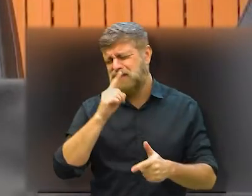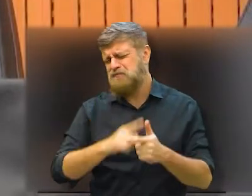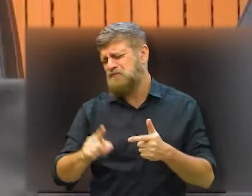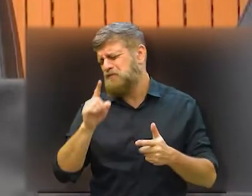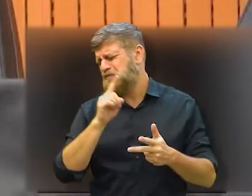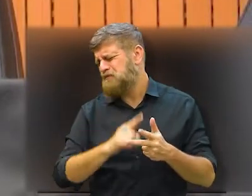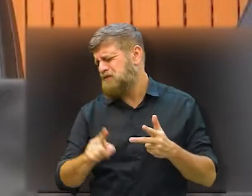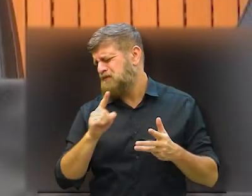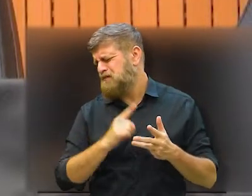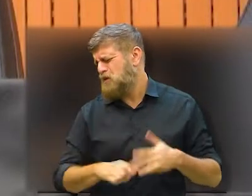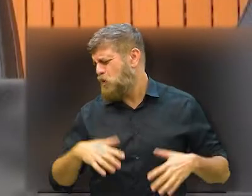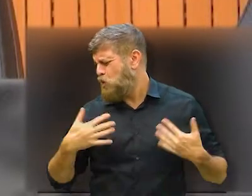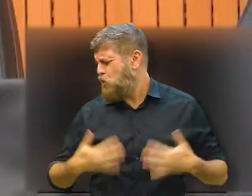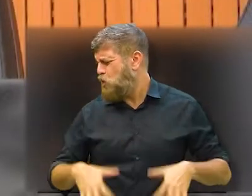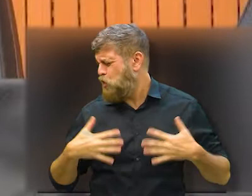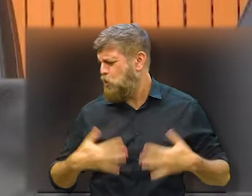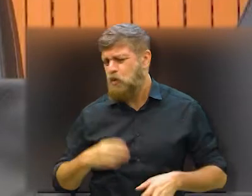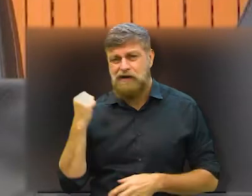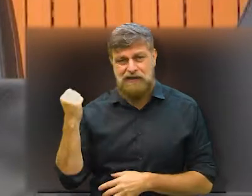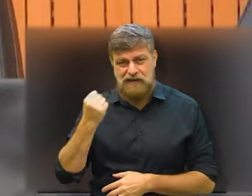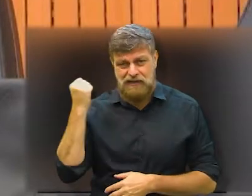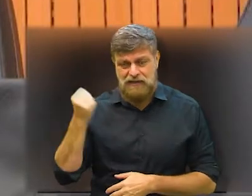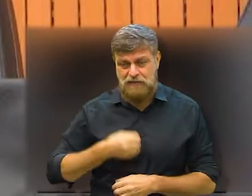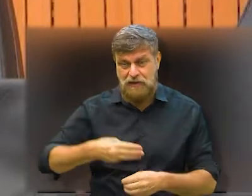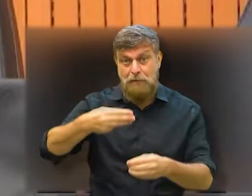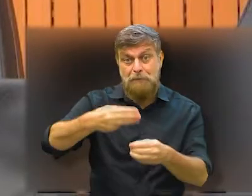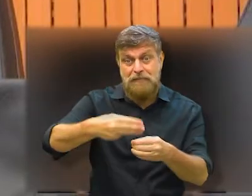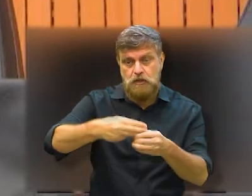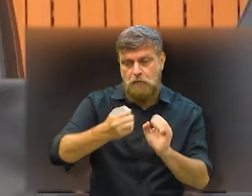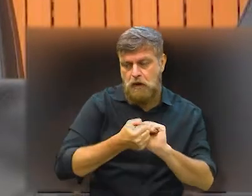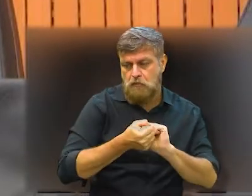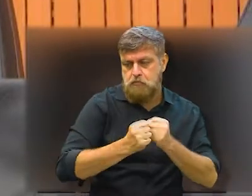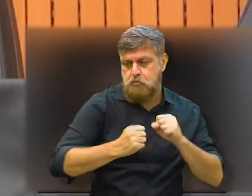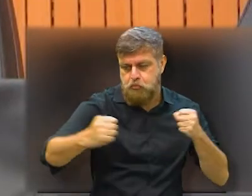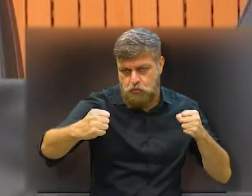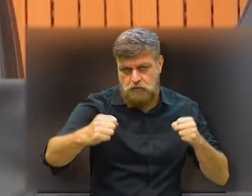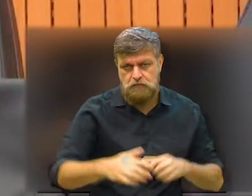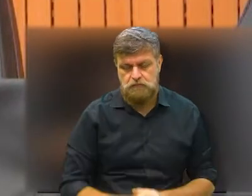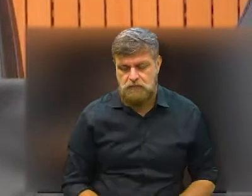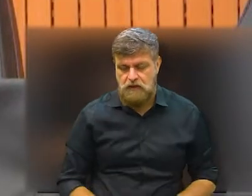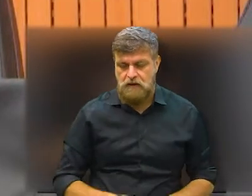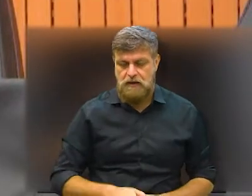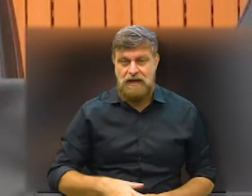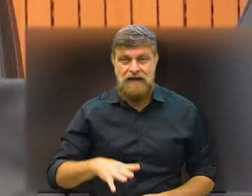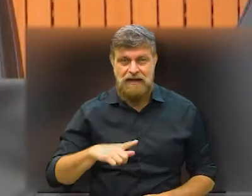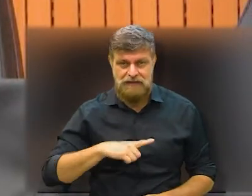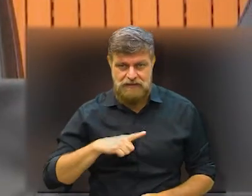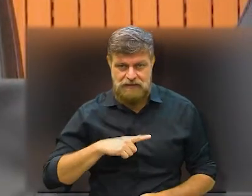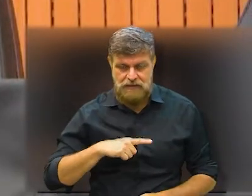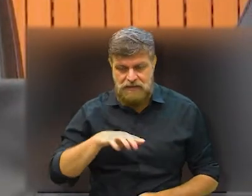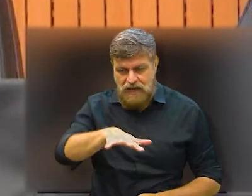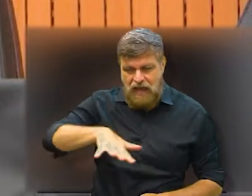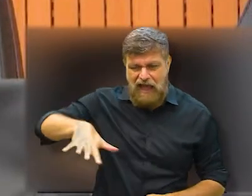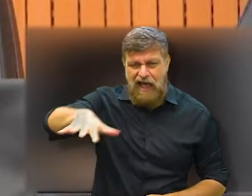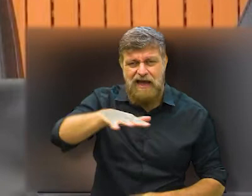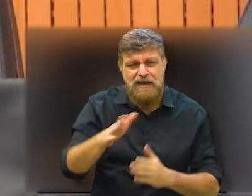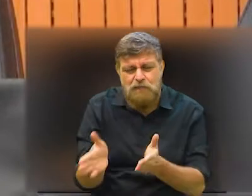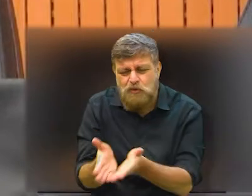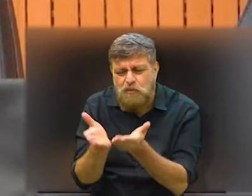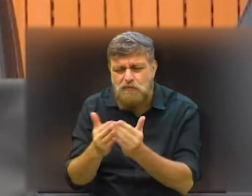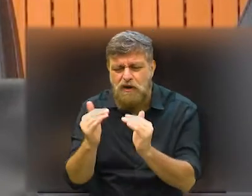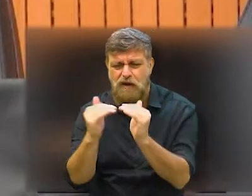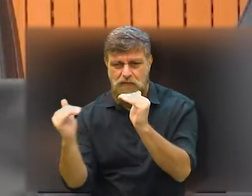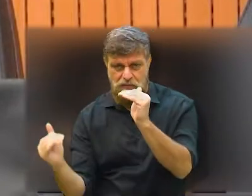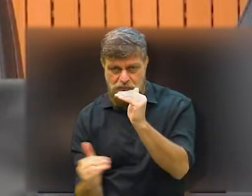com problemas assim graves de uma metrópole. Nós temos aqui regiões